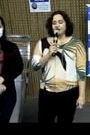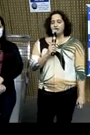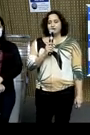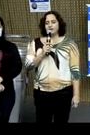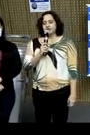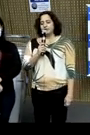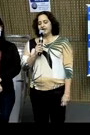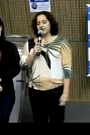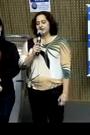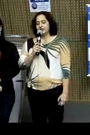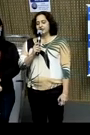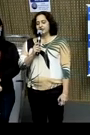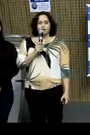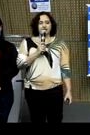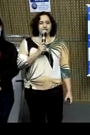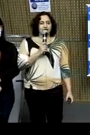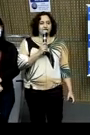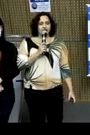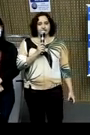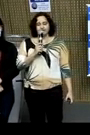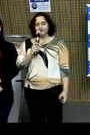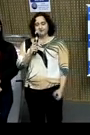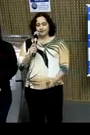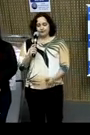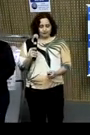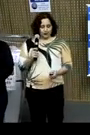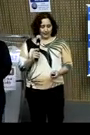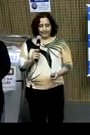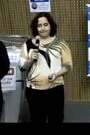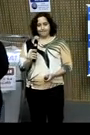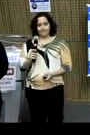1.564, e no primeiro semestre, 1.415.